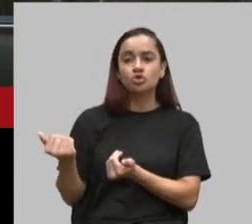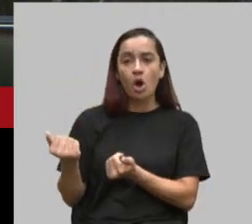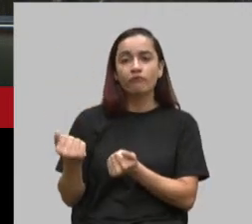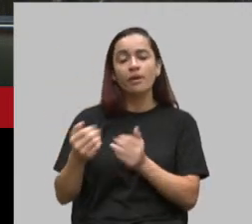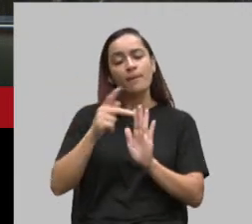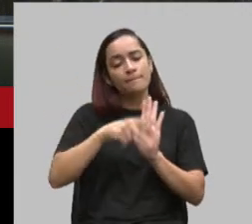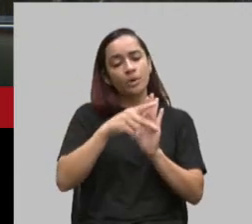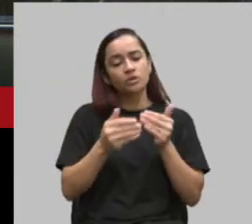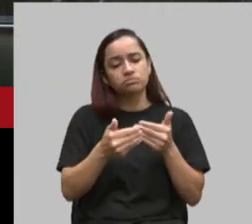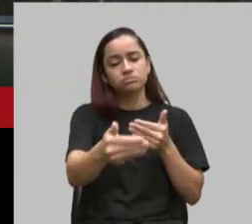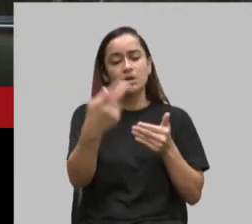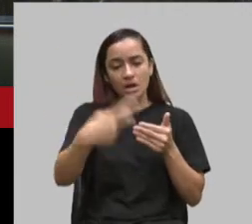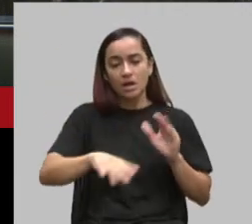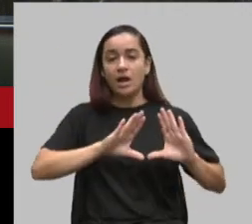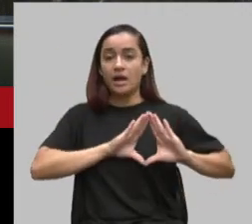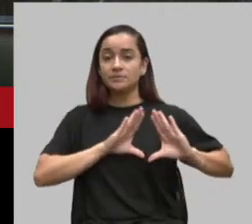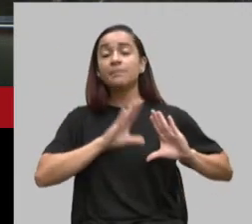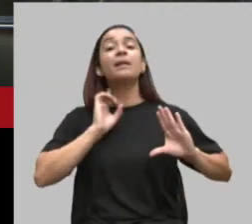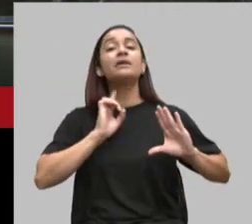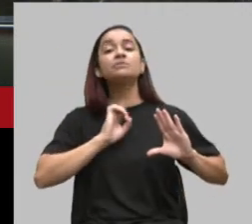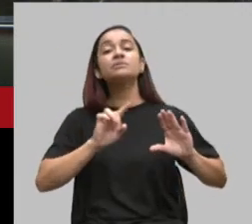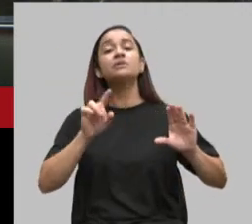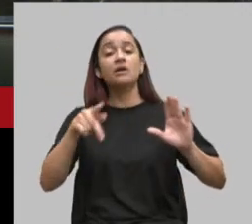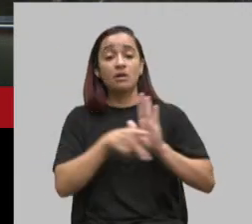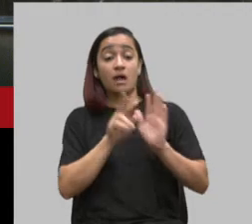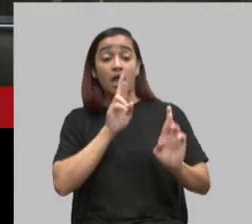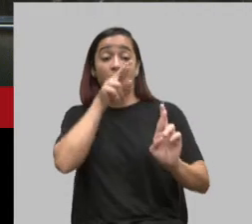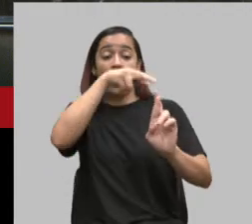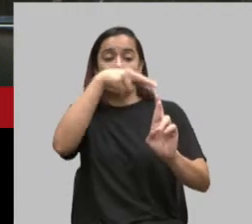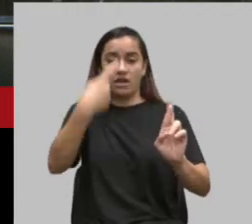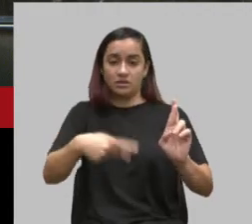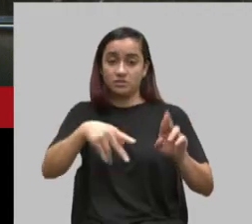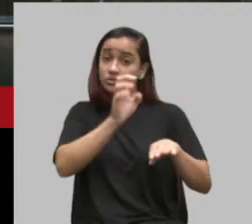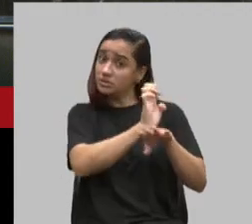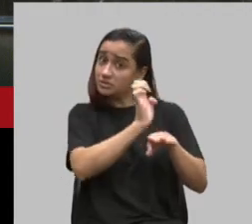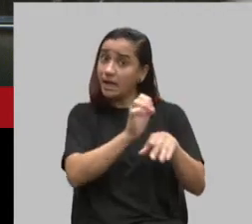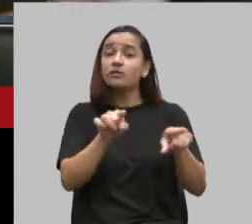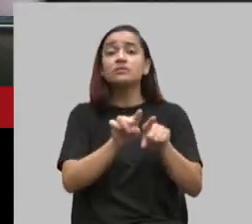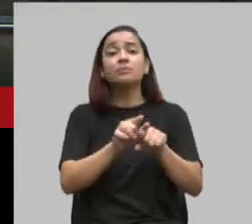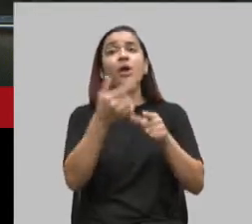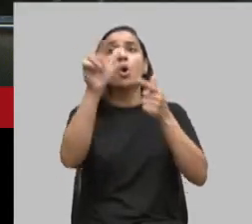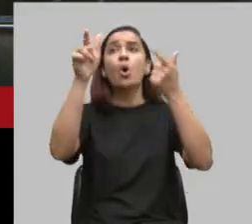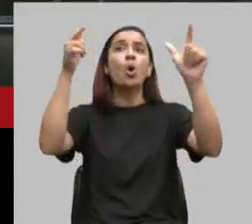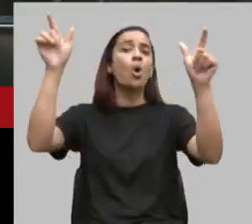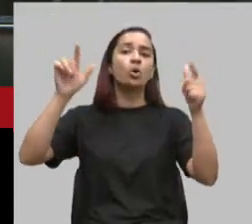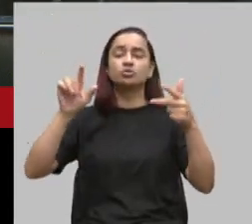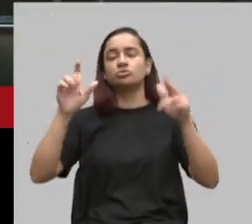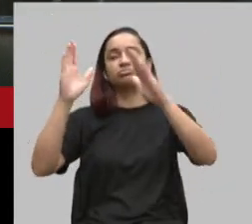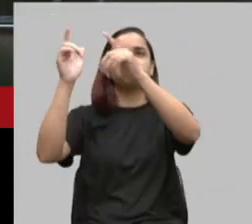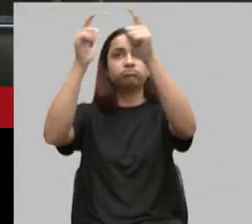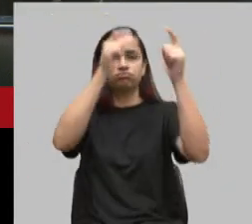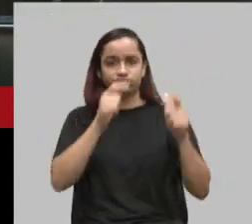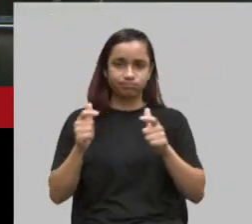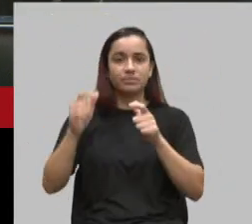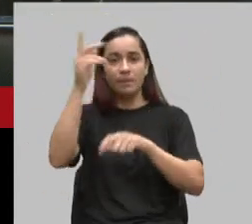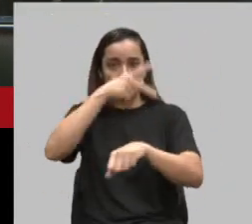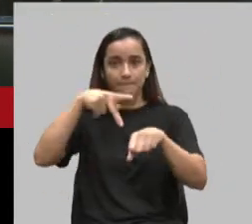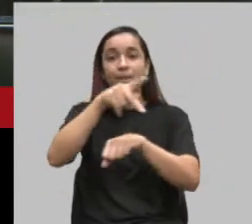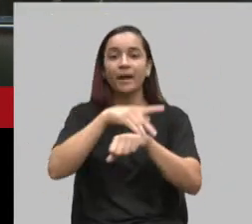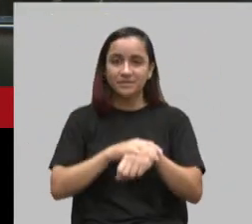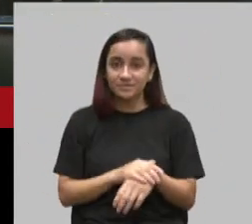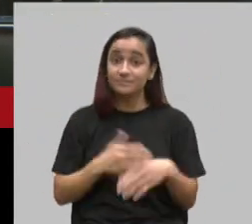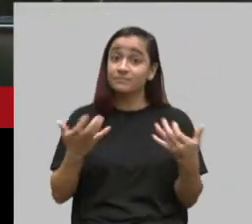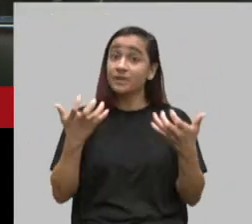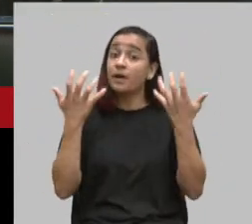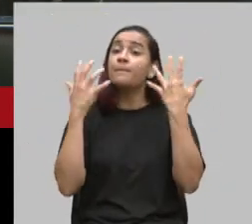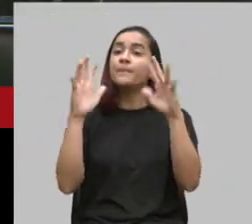que hoje a referência não só para o nosso estado mas para diversas casas legislativas em todo o país quero parabenizar a equipe